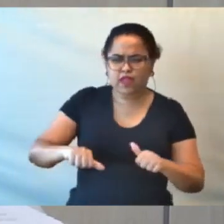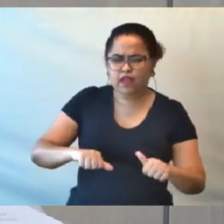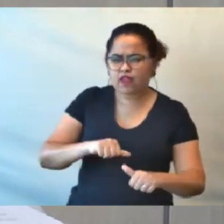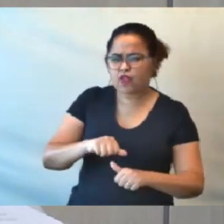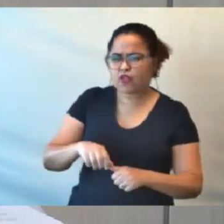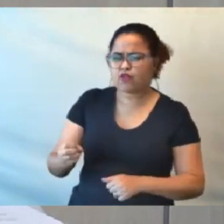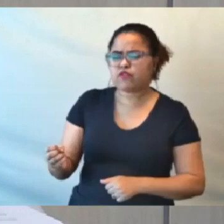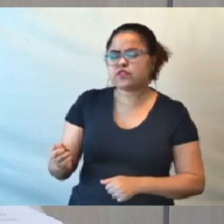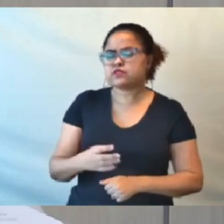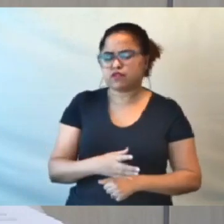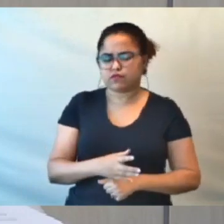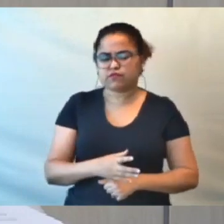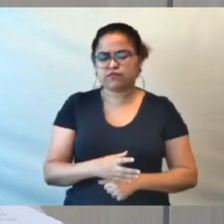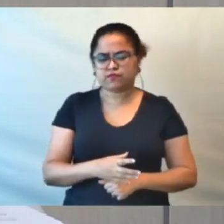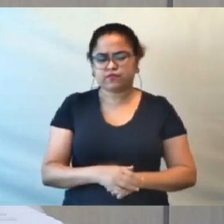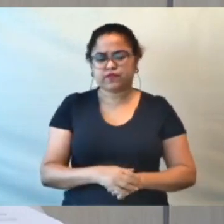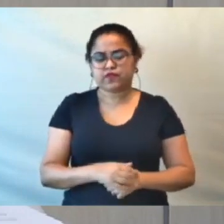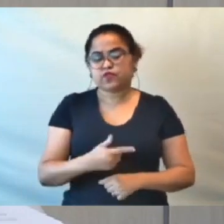o contrato